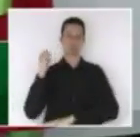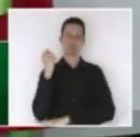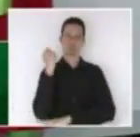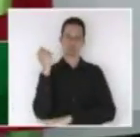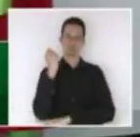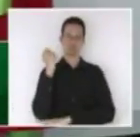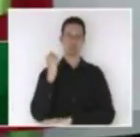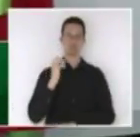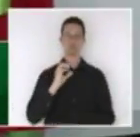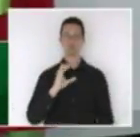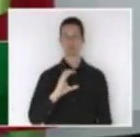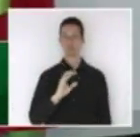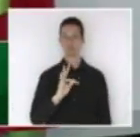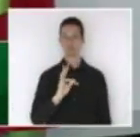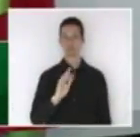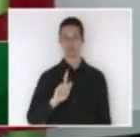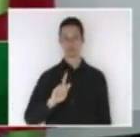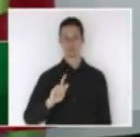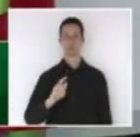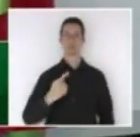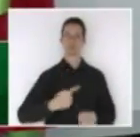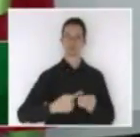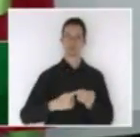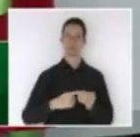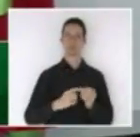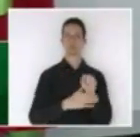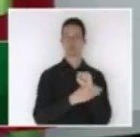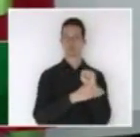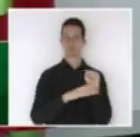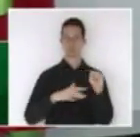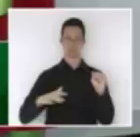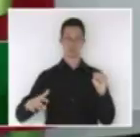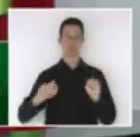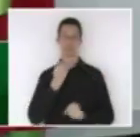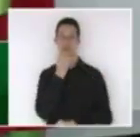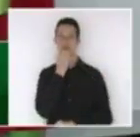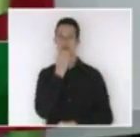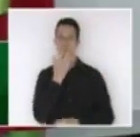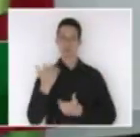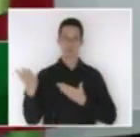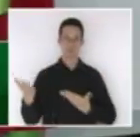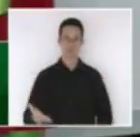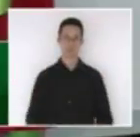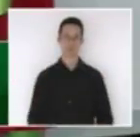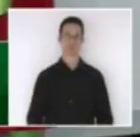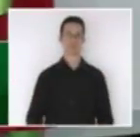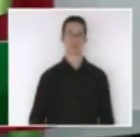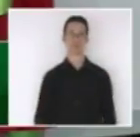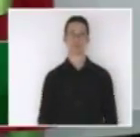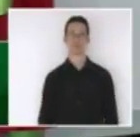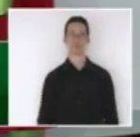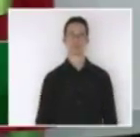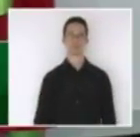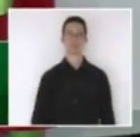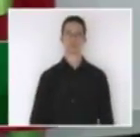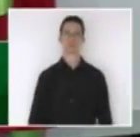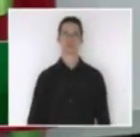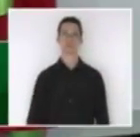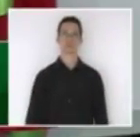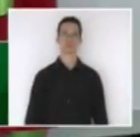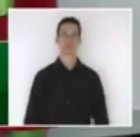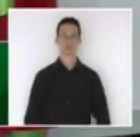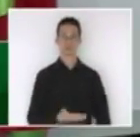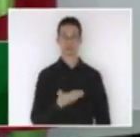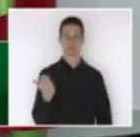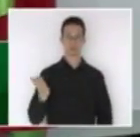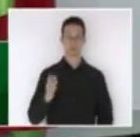Figueira Velha, da cidade de São José. Sejam bem-vindos, estão prestigiando essa sessão. Os que representam aqui